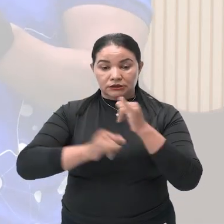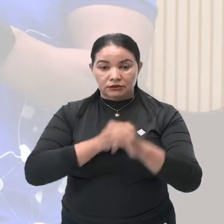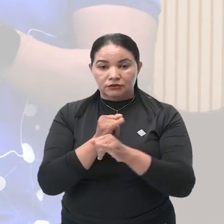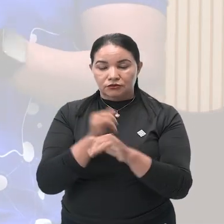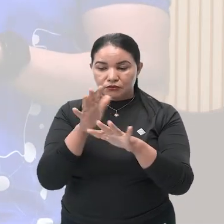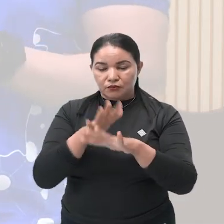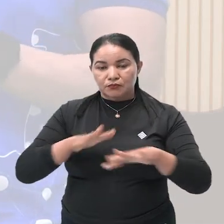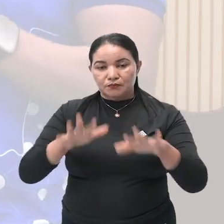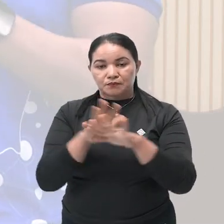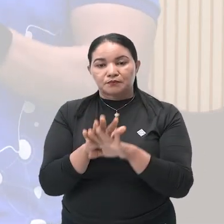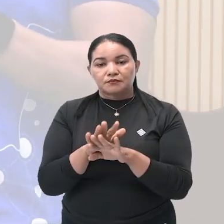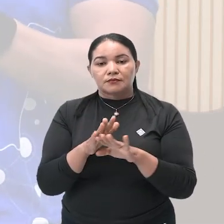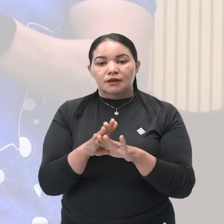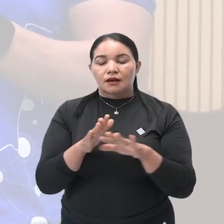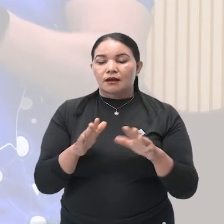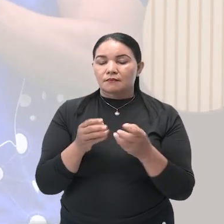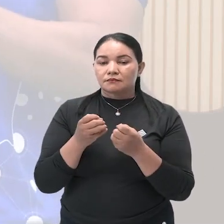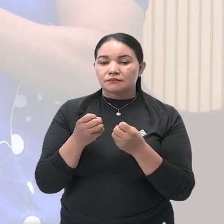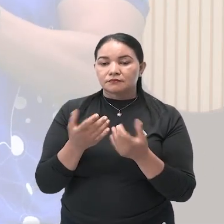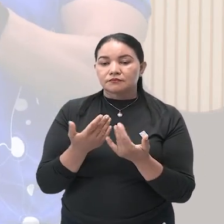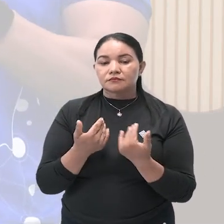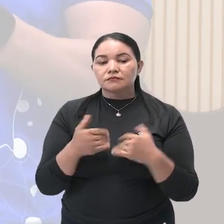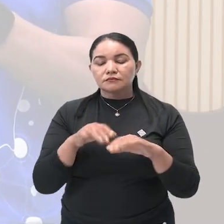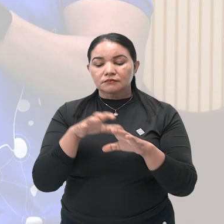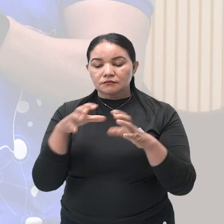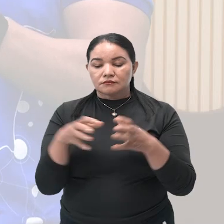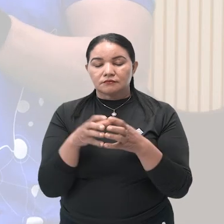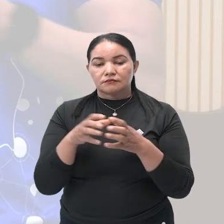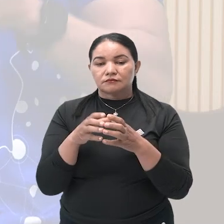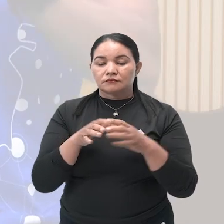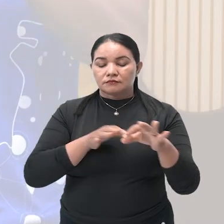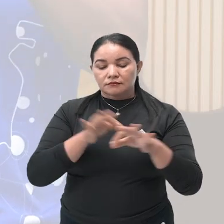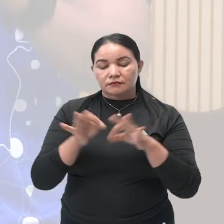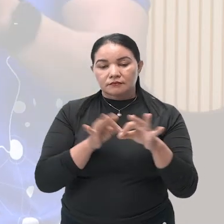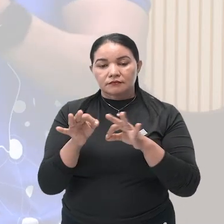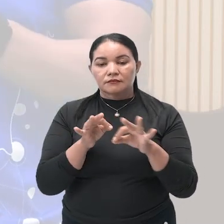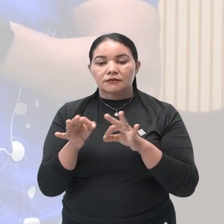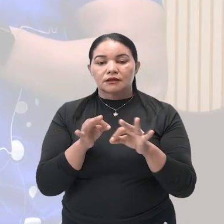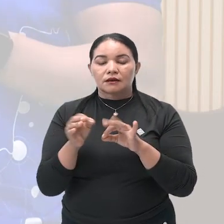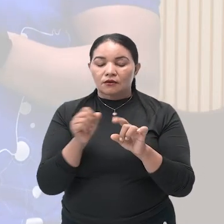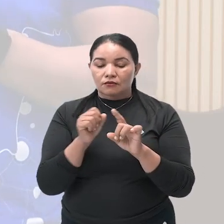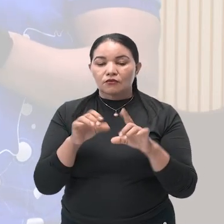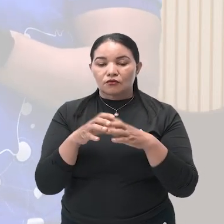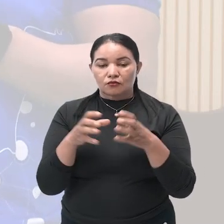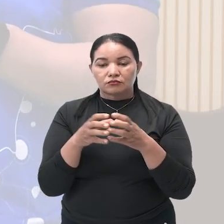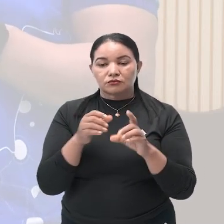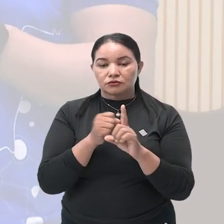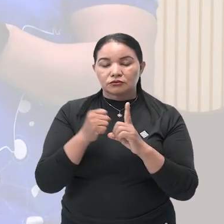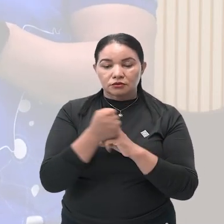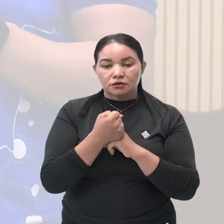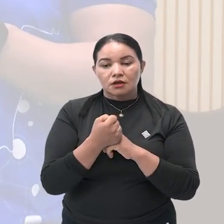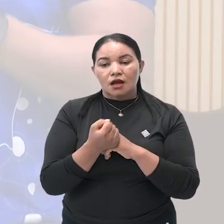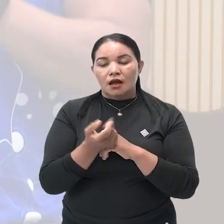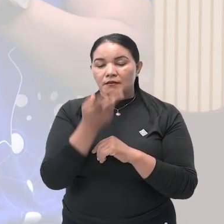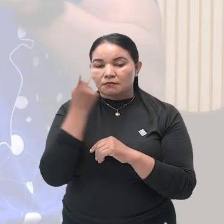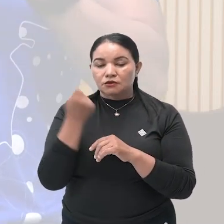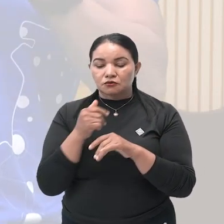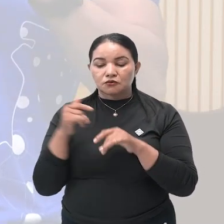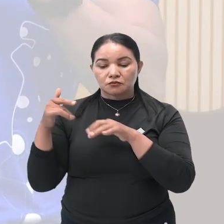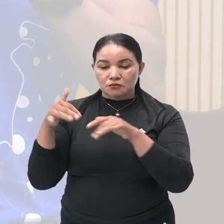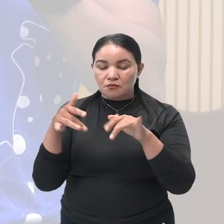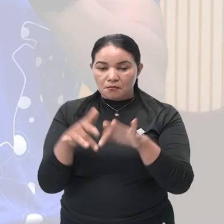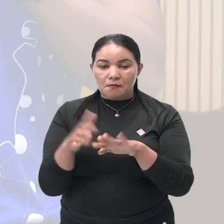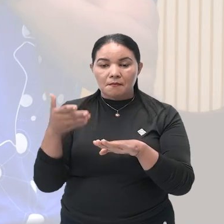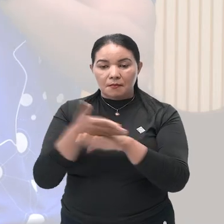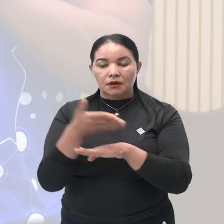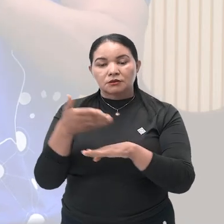forma geral, é um terreno fértil ali para os movimentos sociais se organizarem e atingirem ali um número maior de militantes